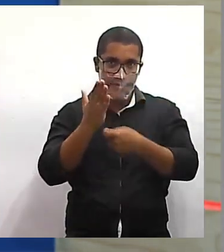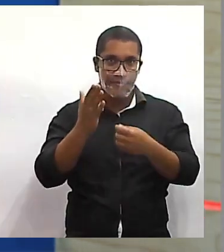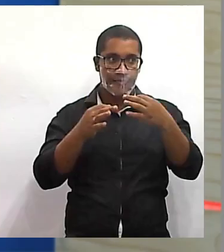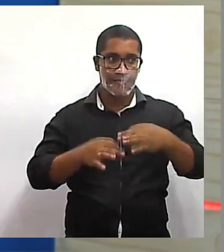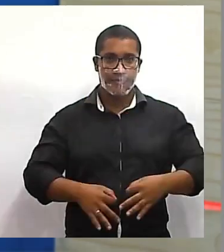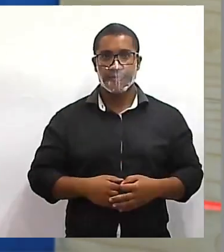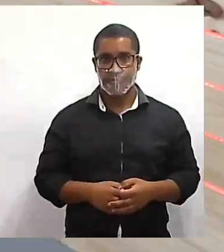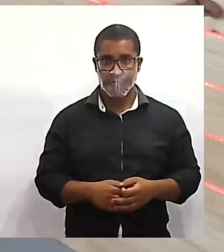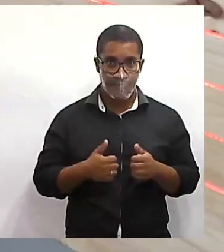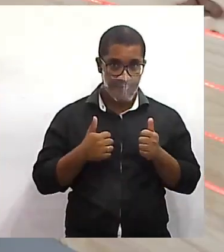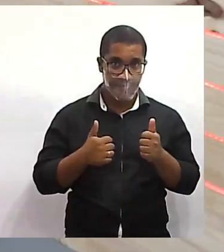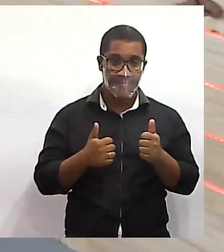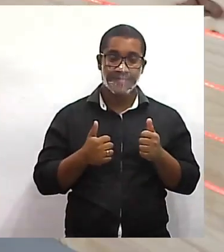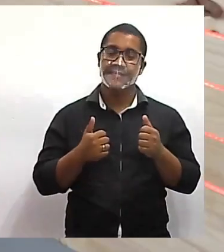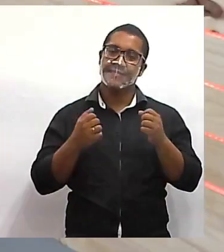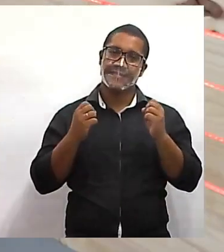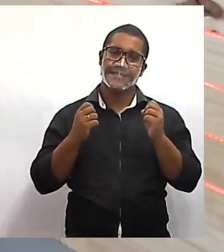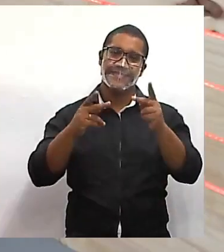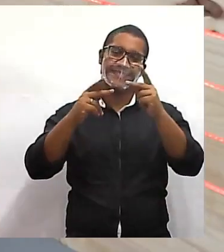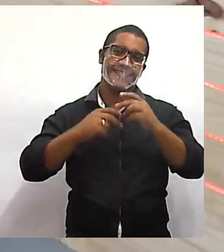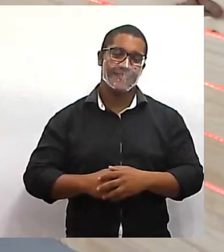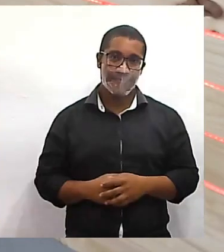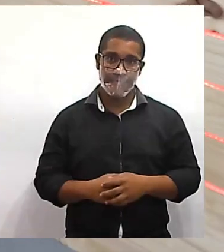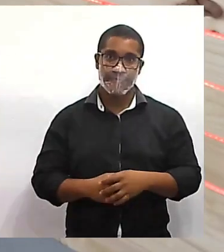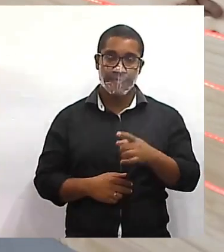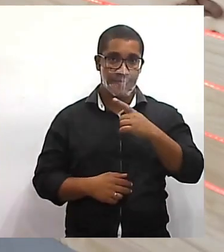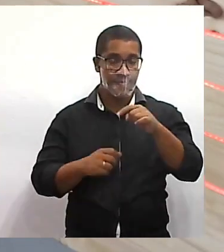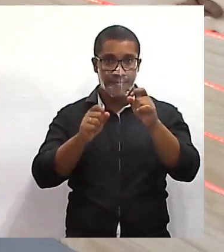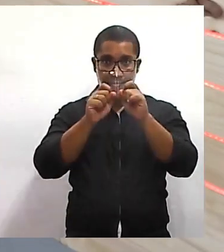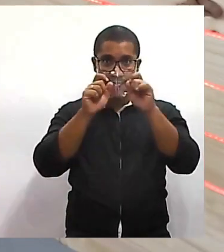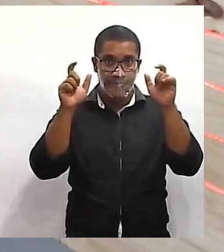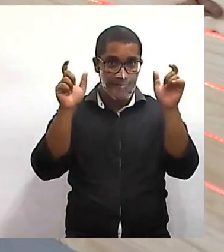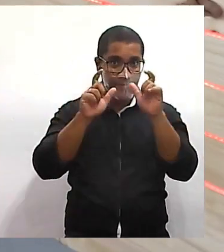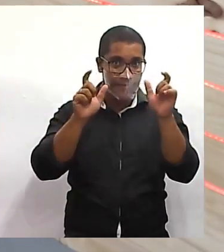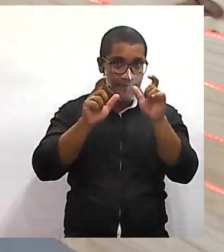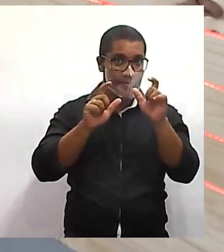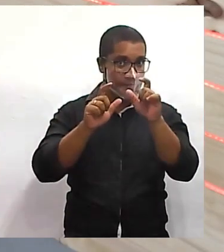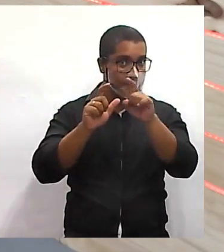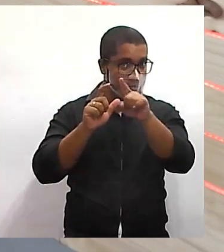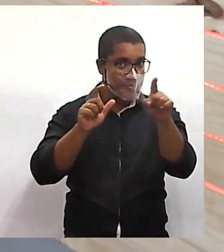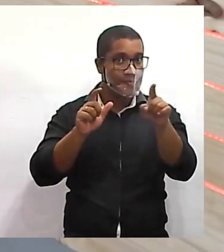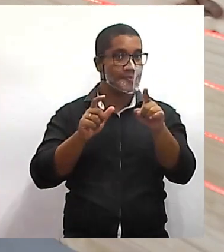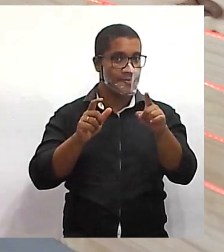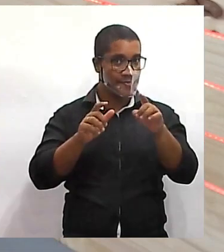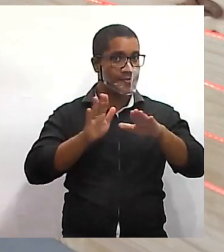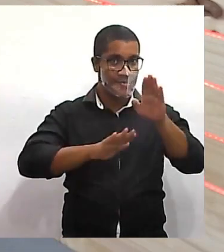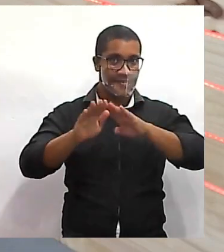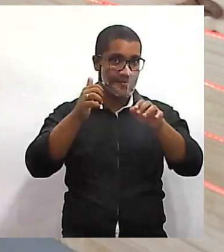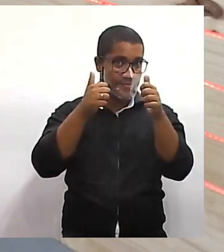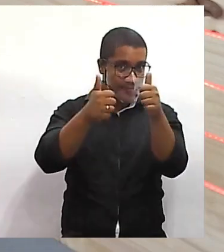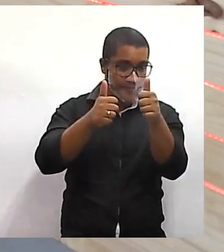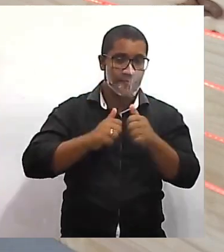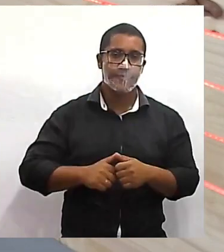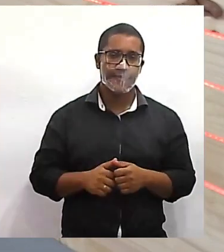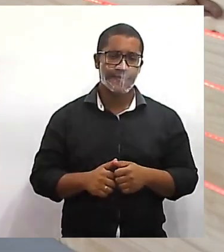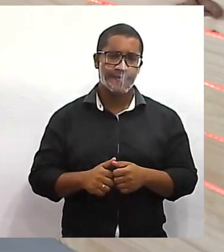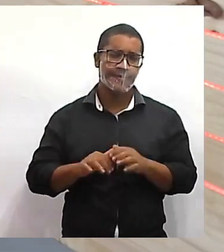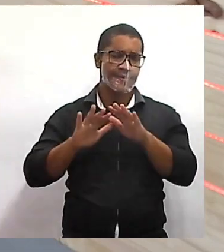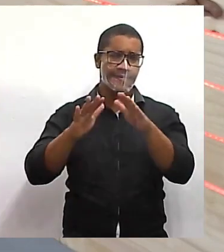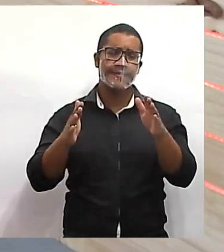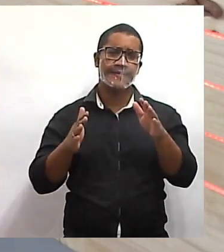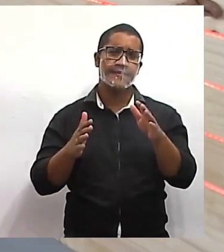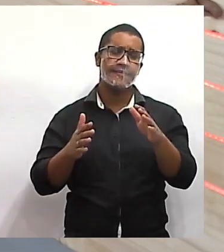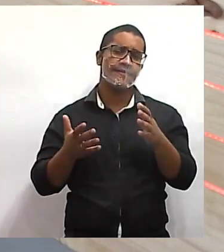É isso aí, minha gente. Prestem atenção, então, nessa dica da professora Renata, tá? Gente, olha